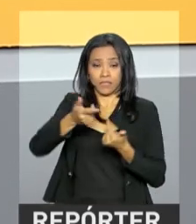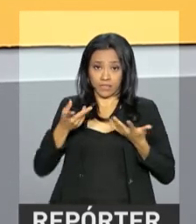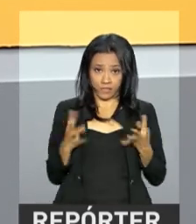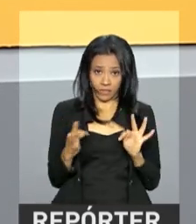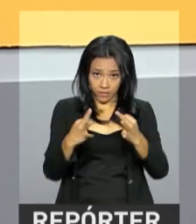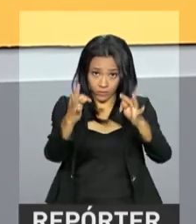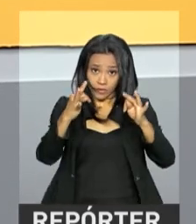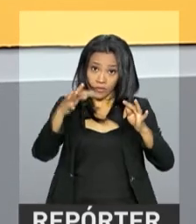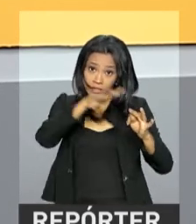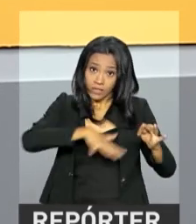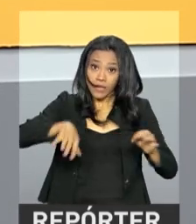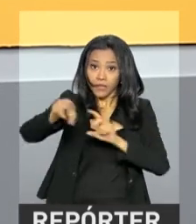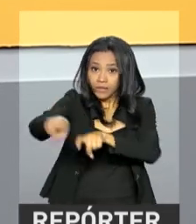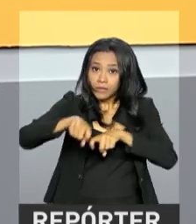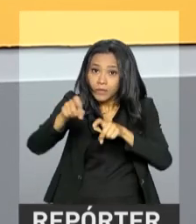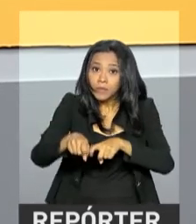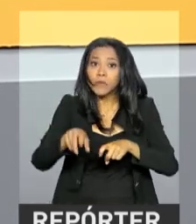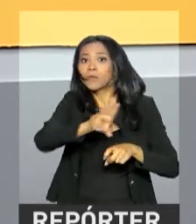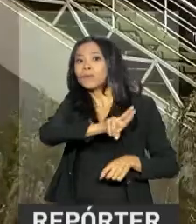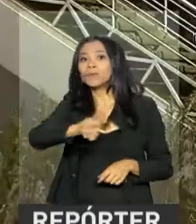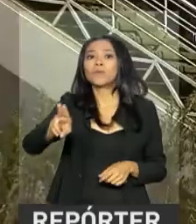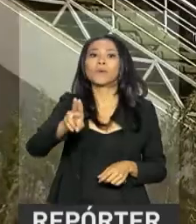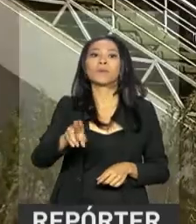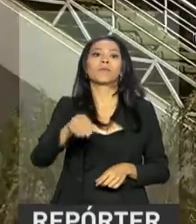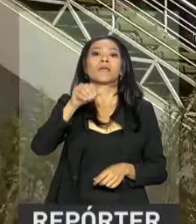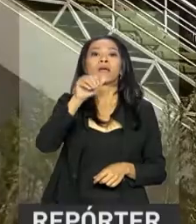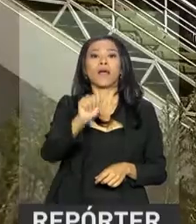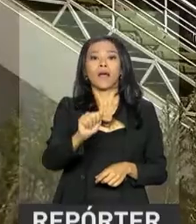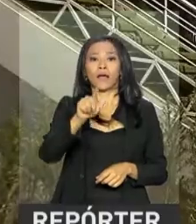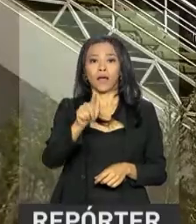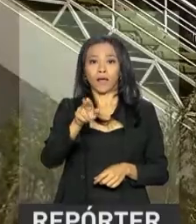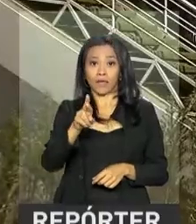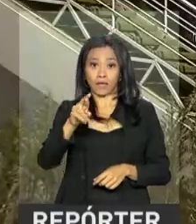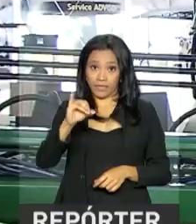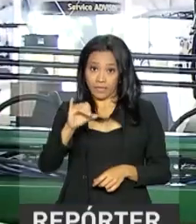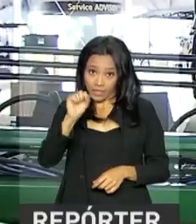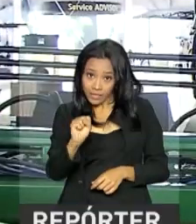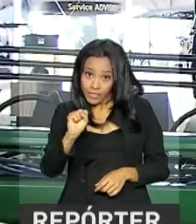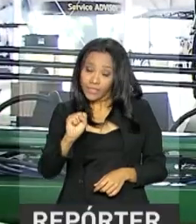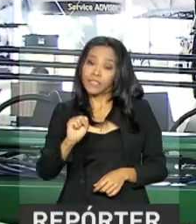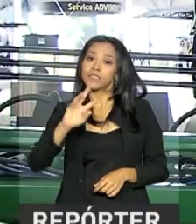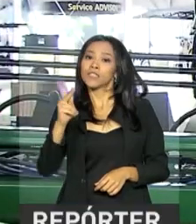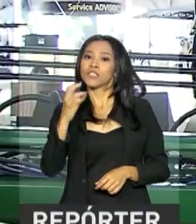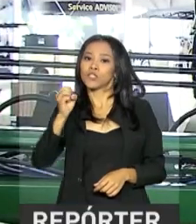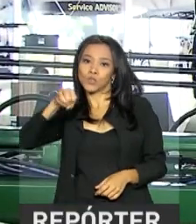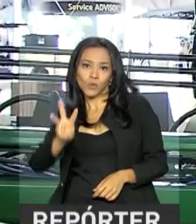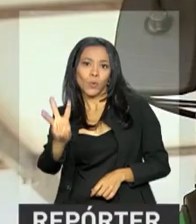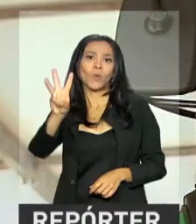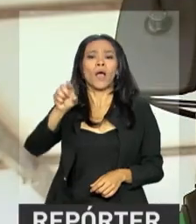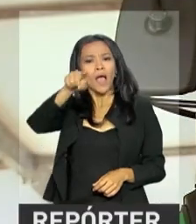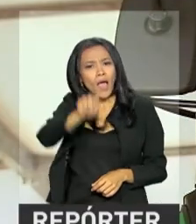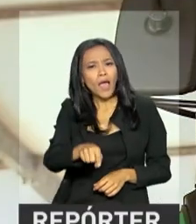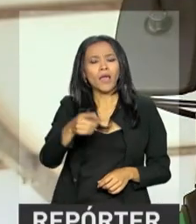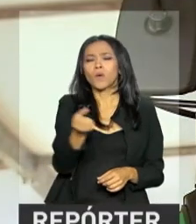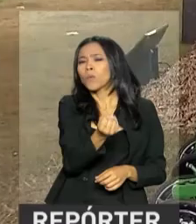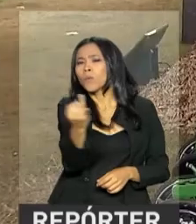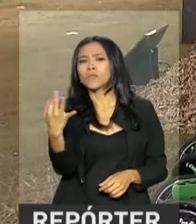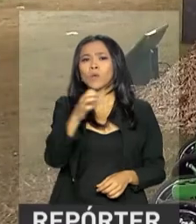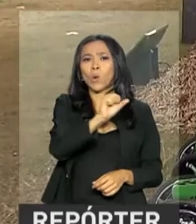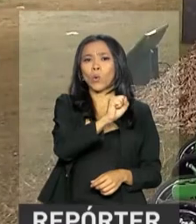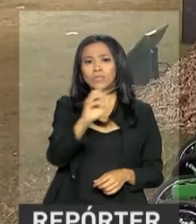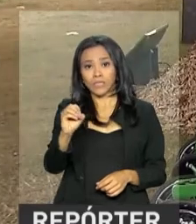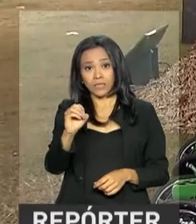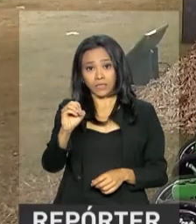ação agrishow a maior feira de tecnologia agrícola da américa latina são cerca de 800